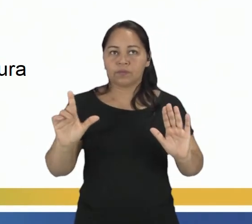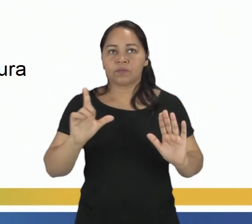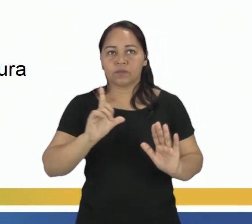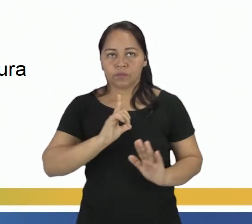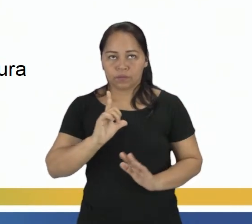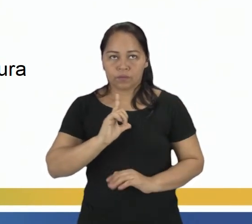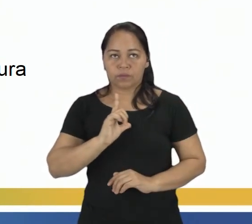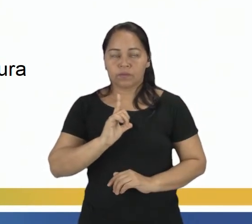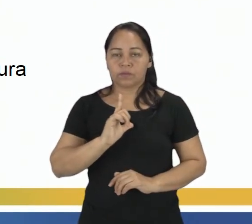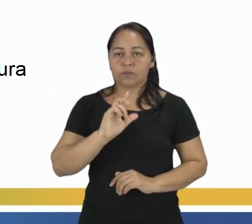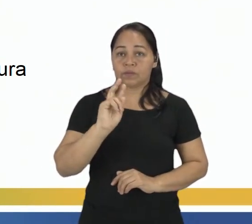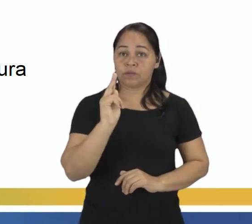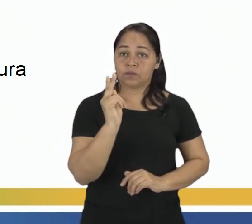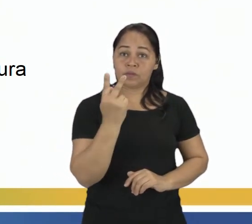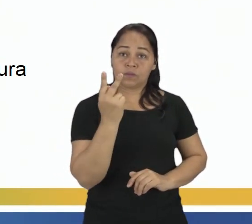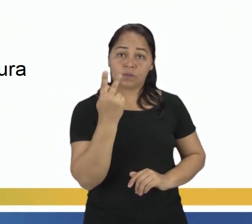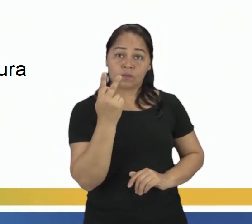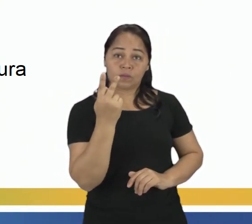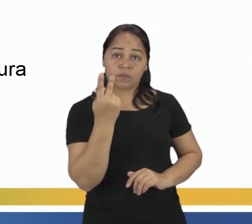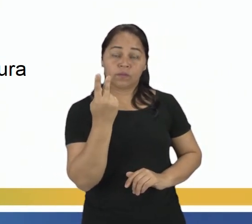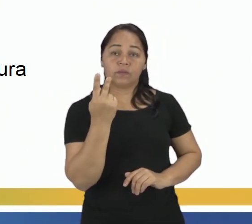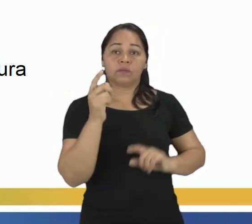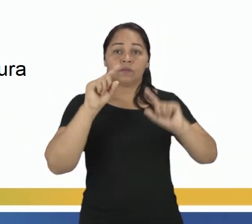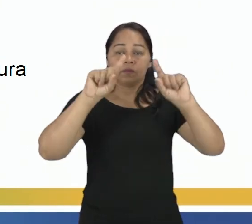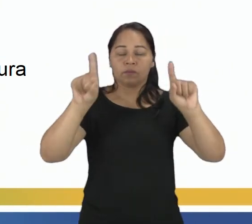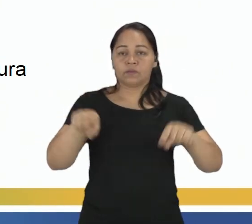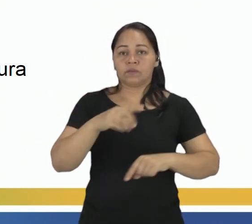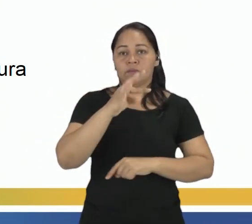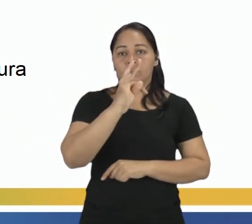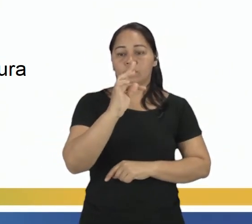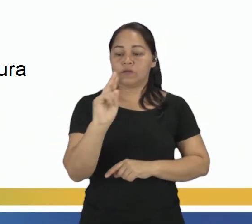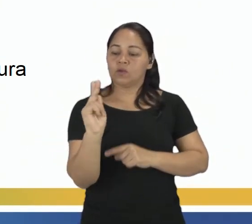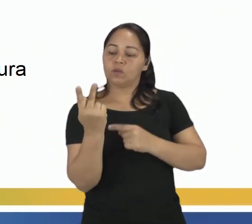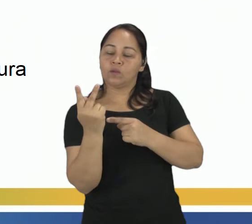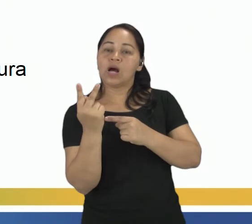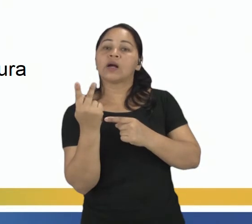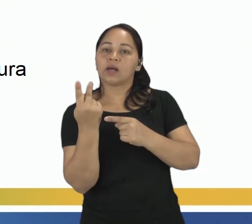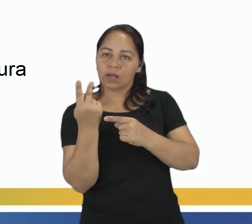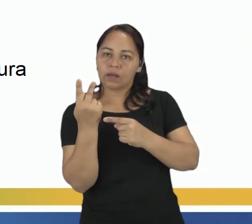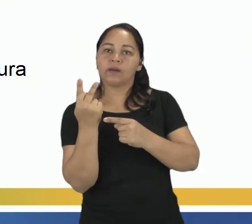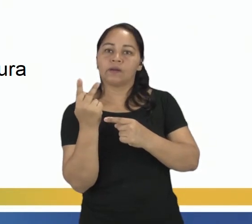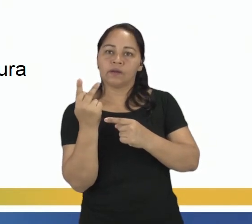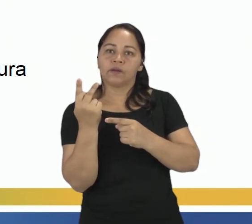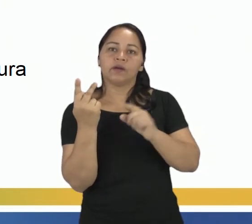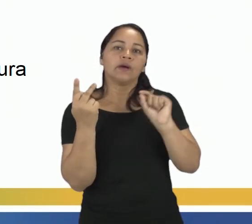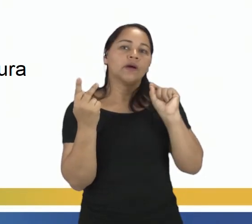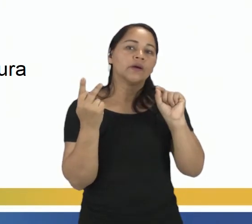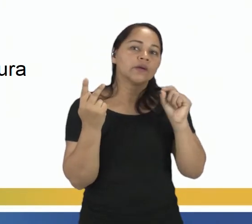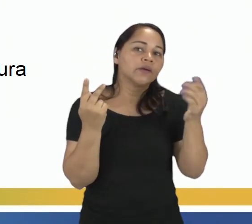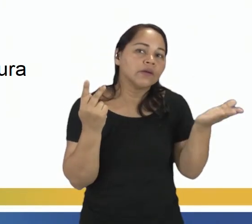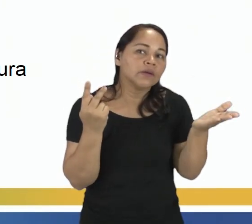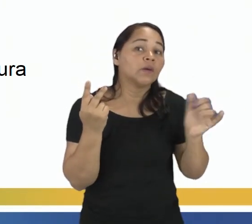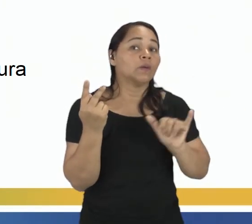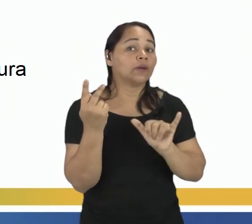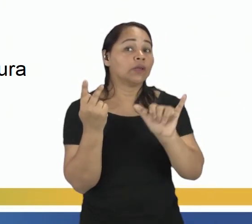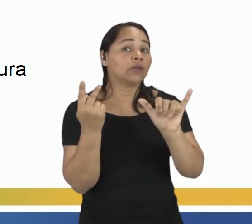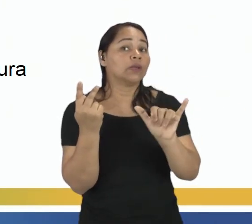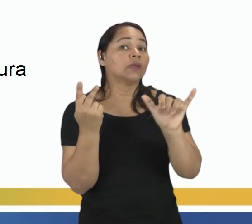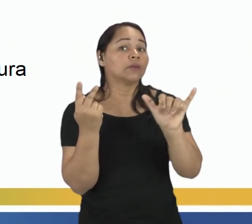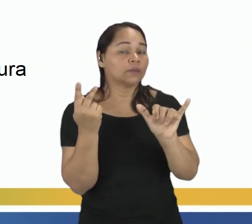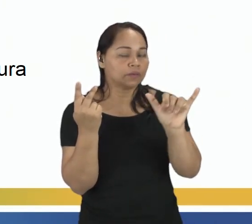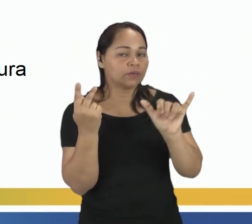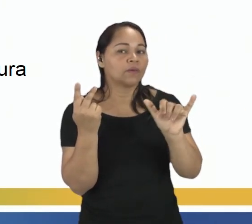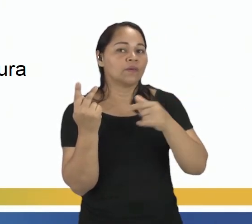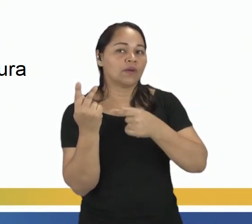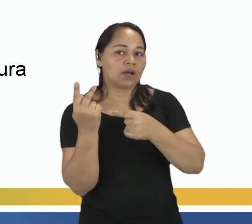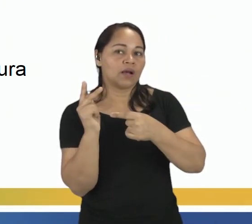segundo grau, né, que é a mesma coisa que o f de x. Então, o h seria aqui, não é, o y do vértice. Então, ele quer